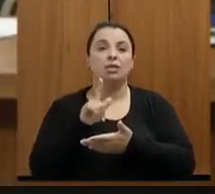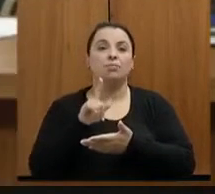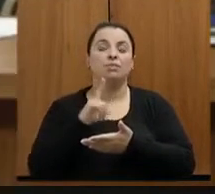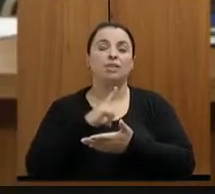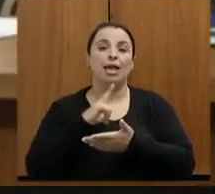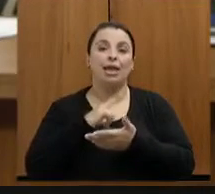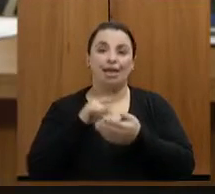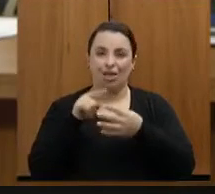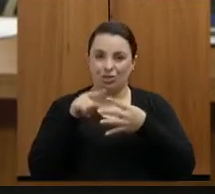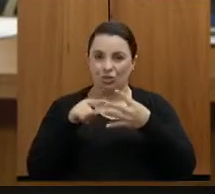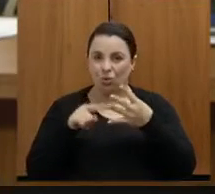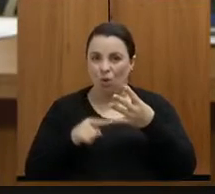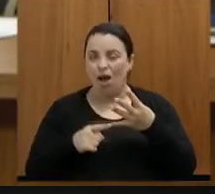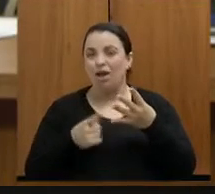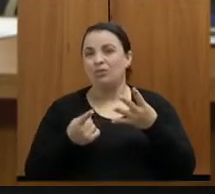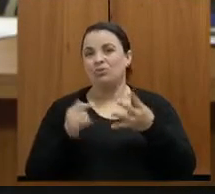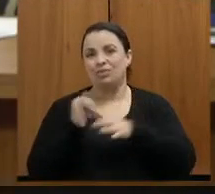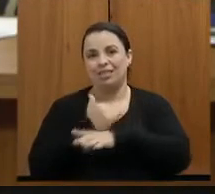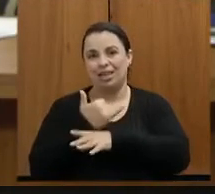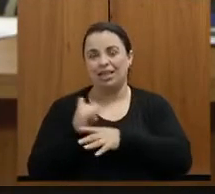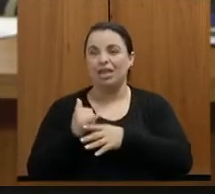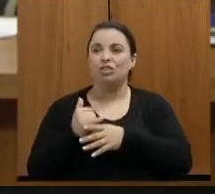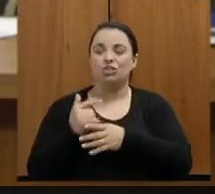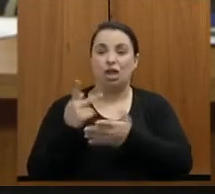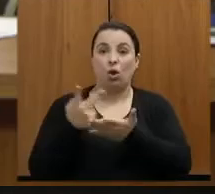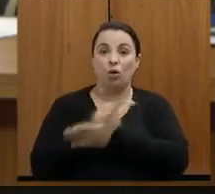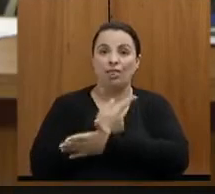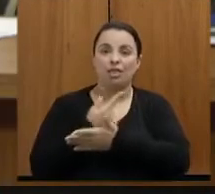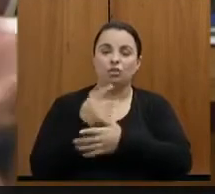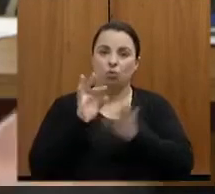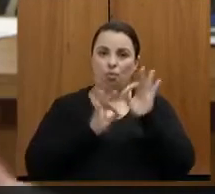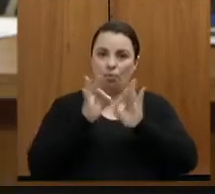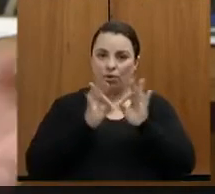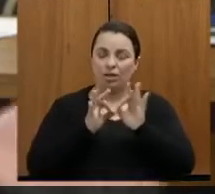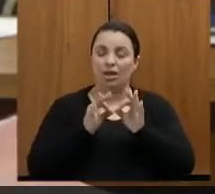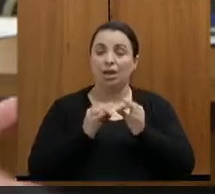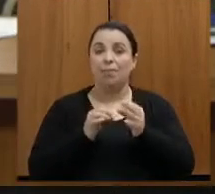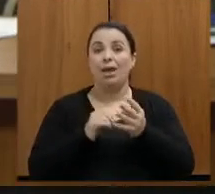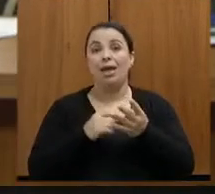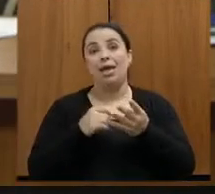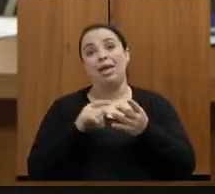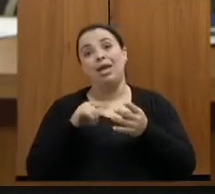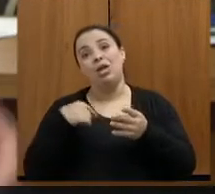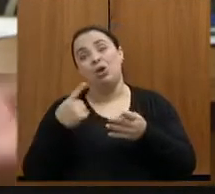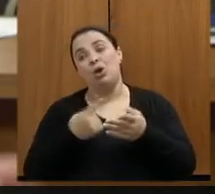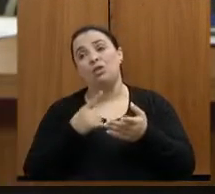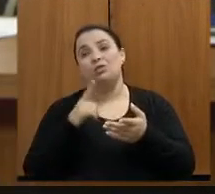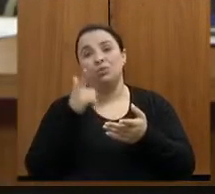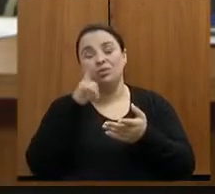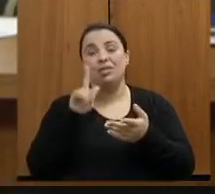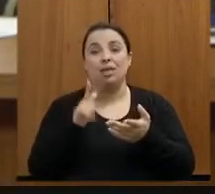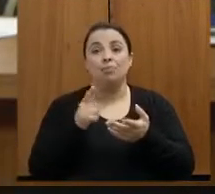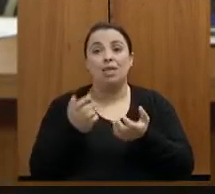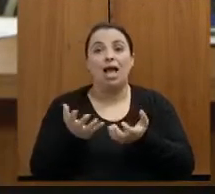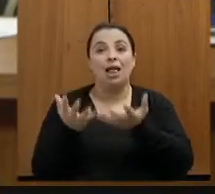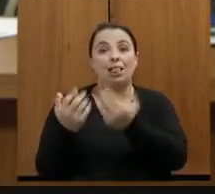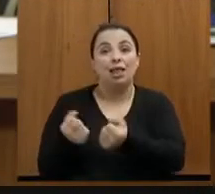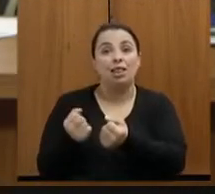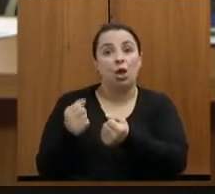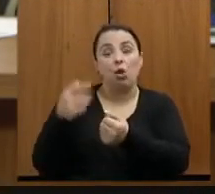formas que a gente leva o REURB para o Vale do Aço. De alguma forma, gente consegue atender o município que queira receber.